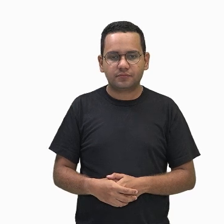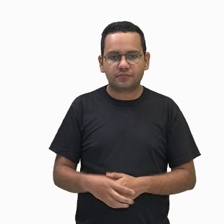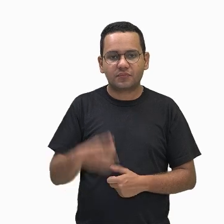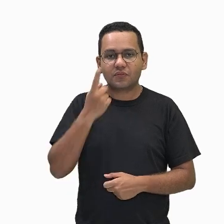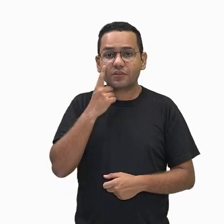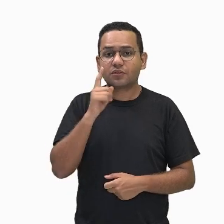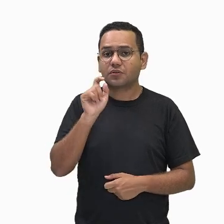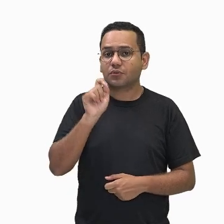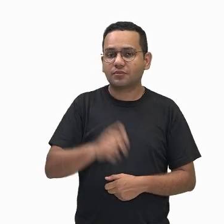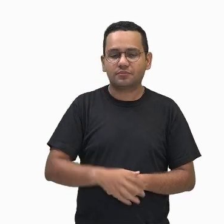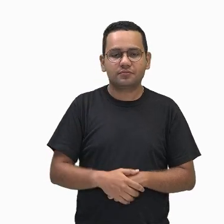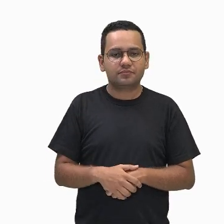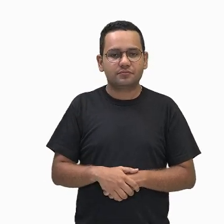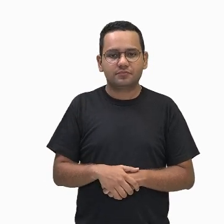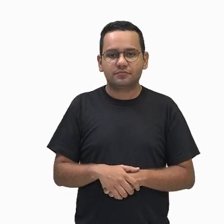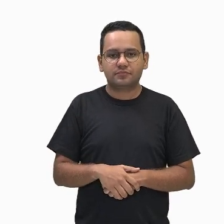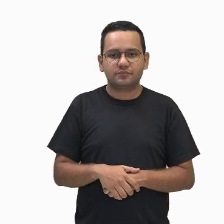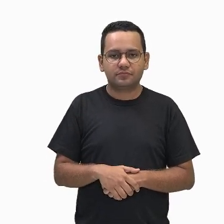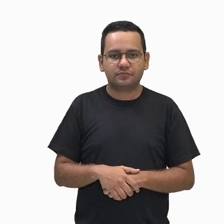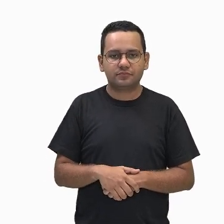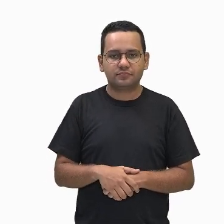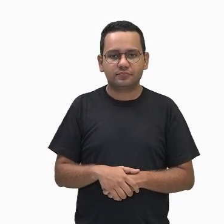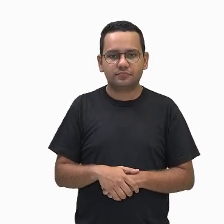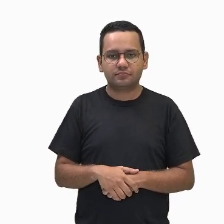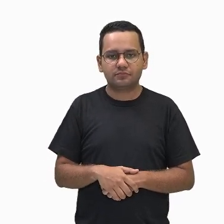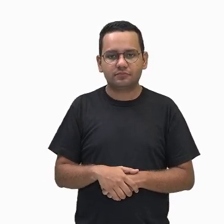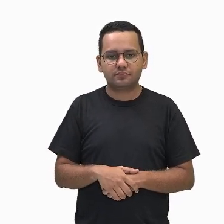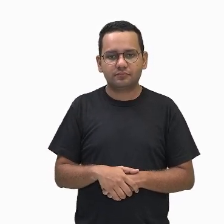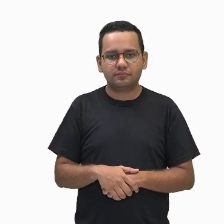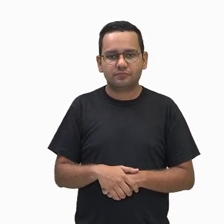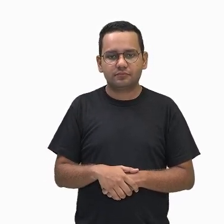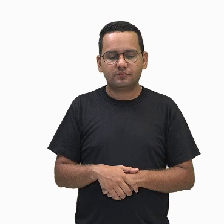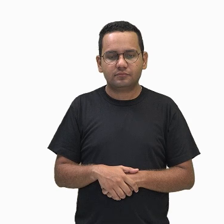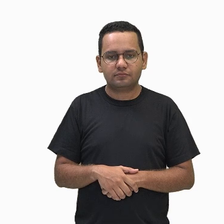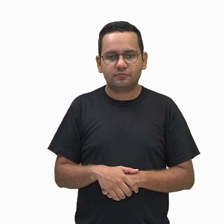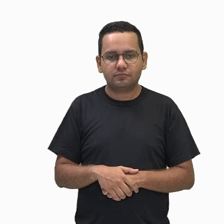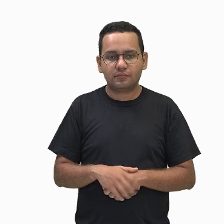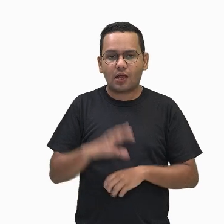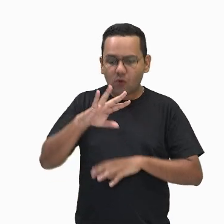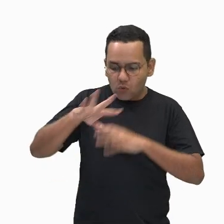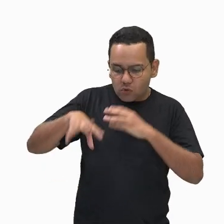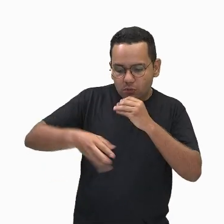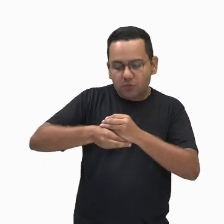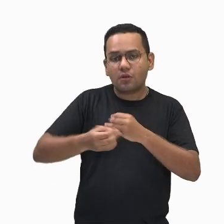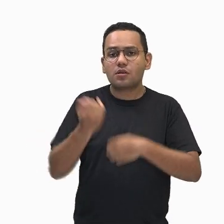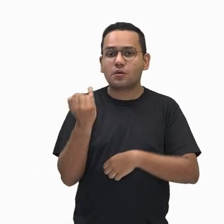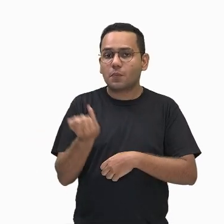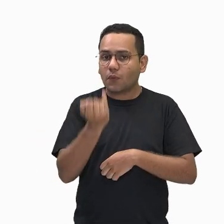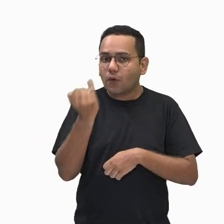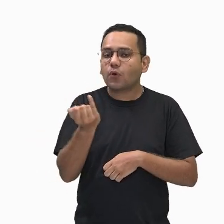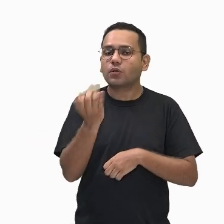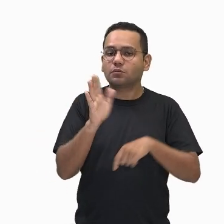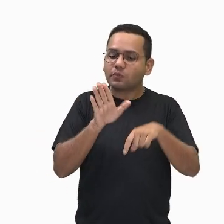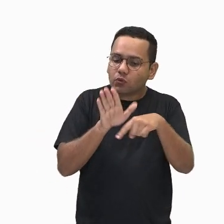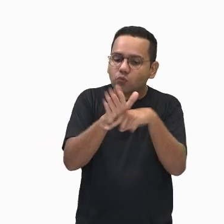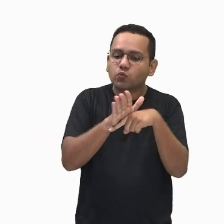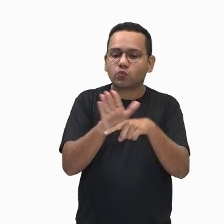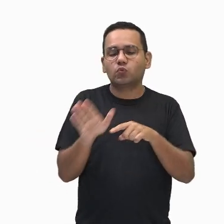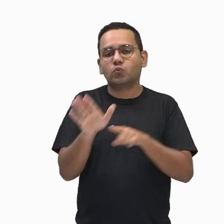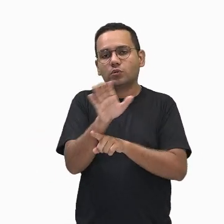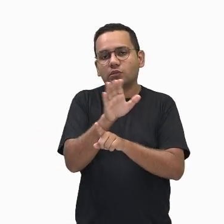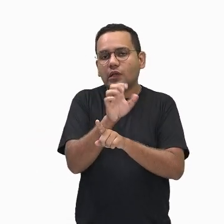né, à contribuição essencial que ela tem para a humanidade, como os